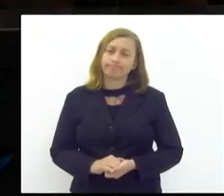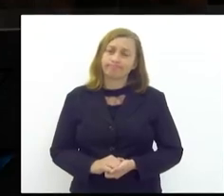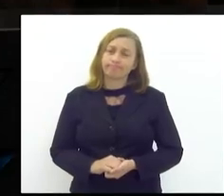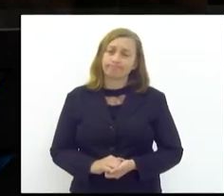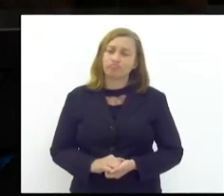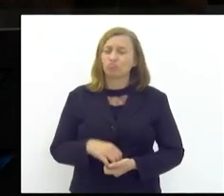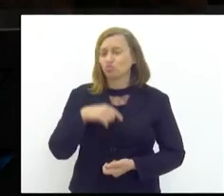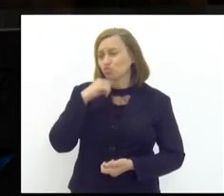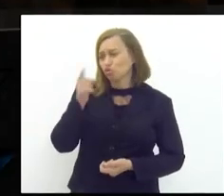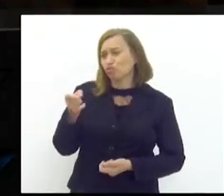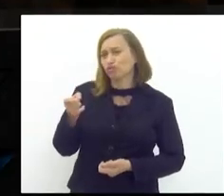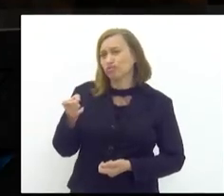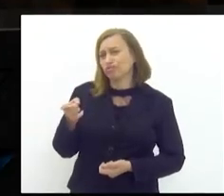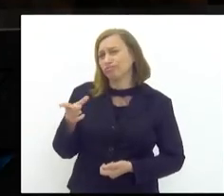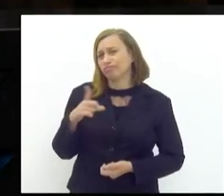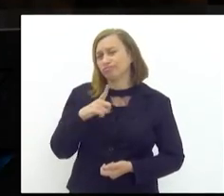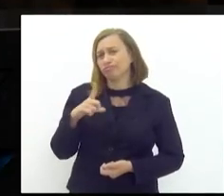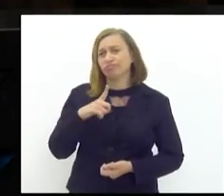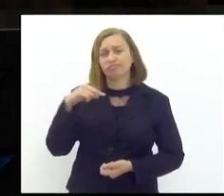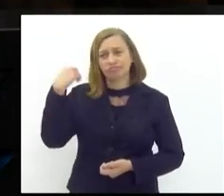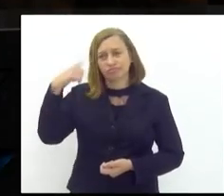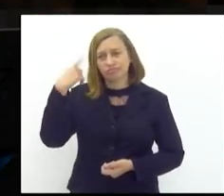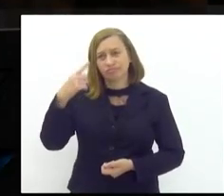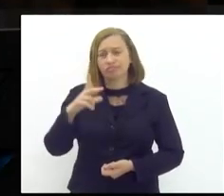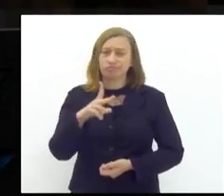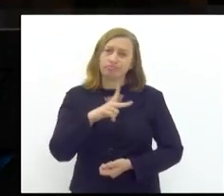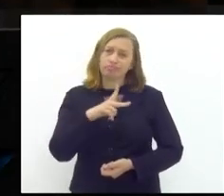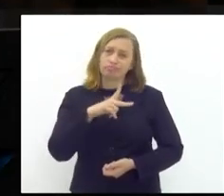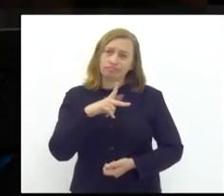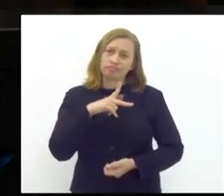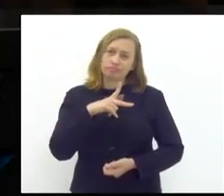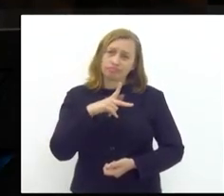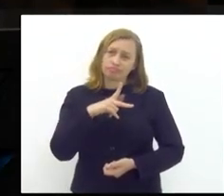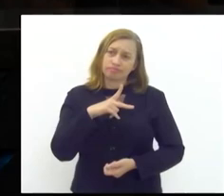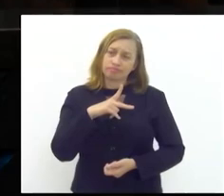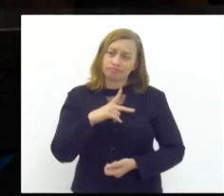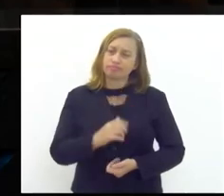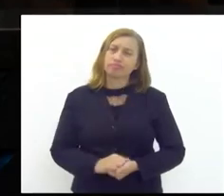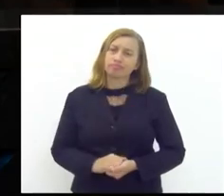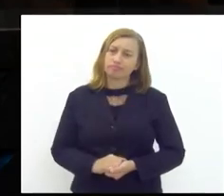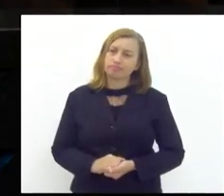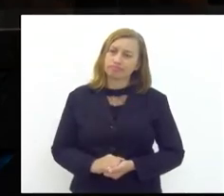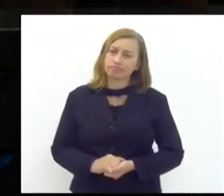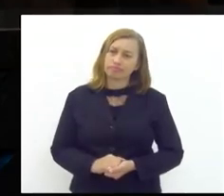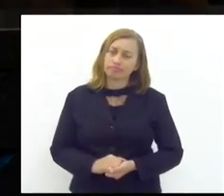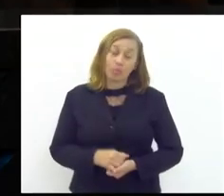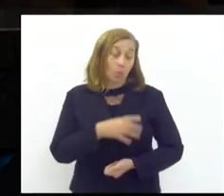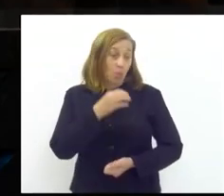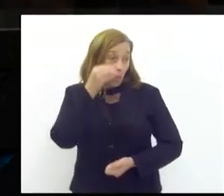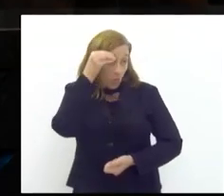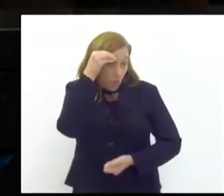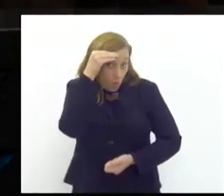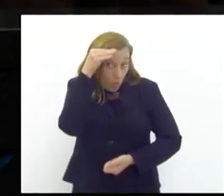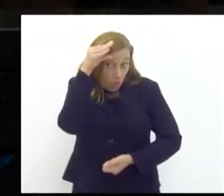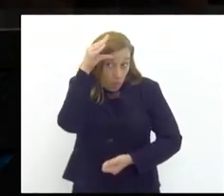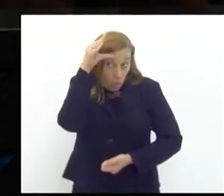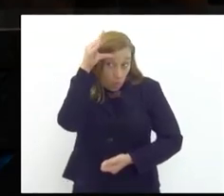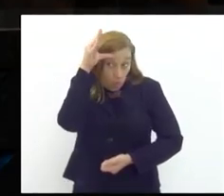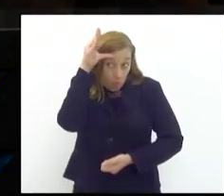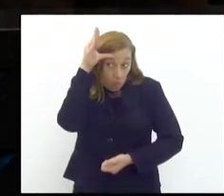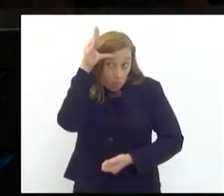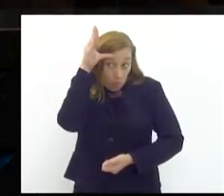que tenha um advogado privados que tenham tanto conhecimento acumulado